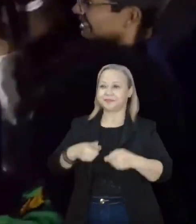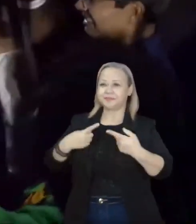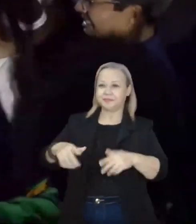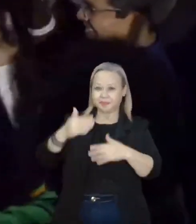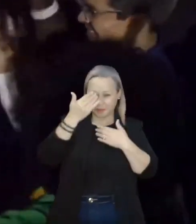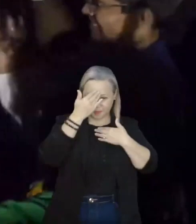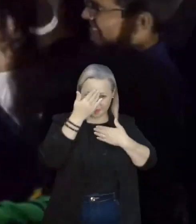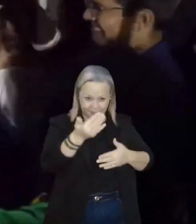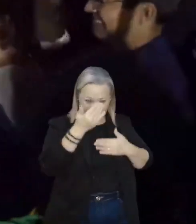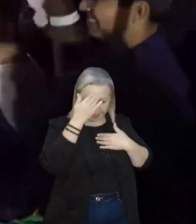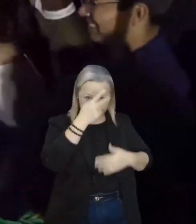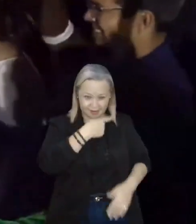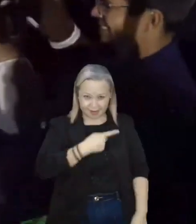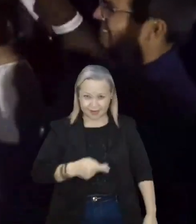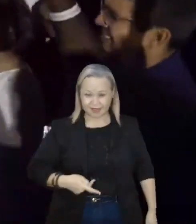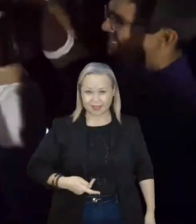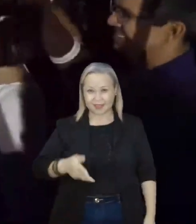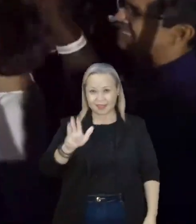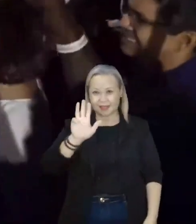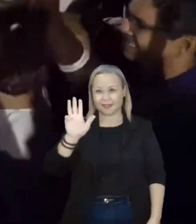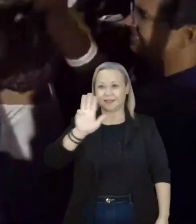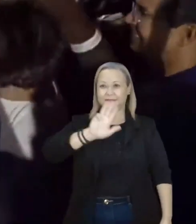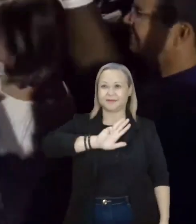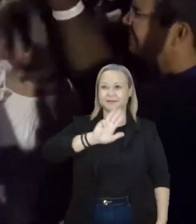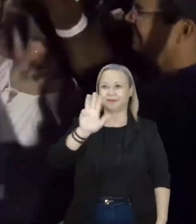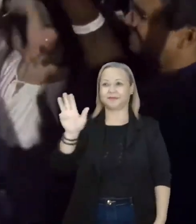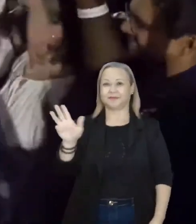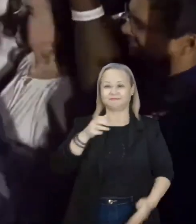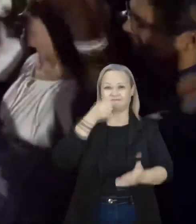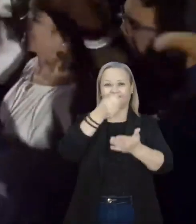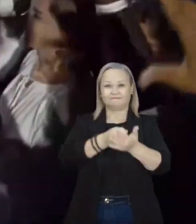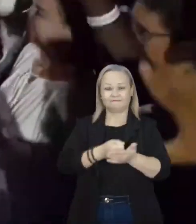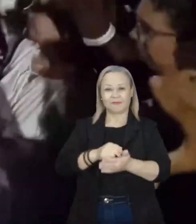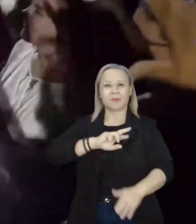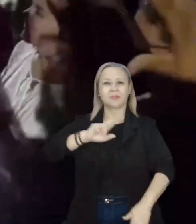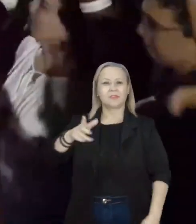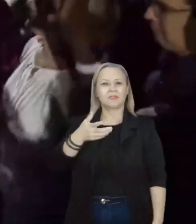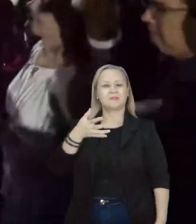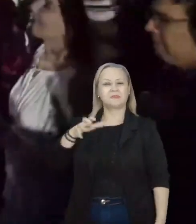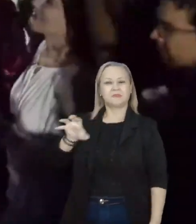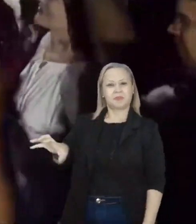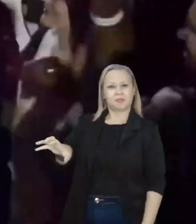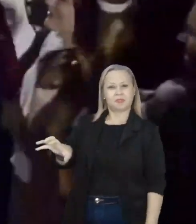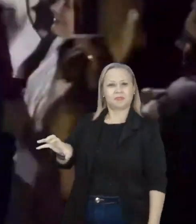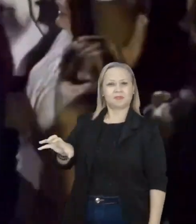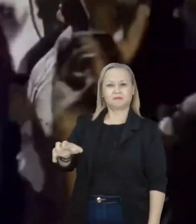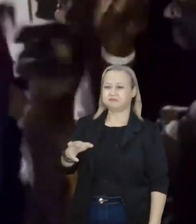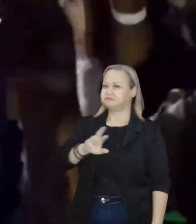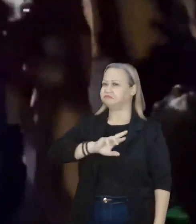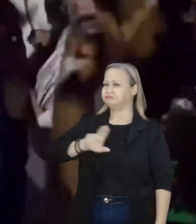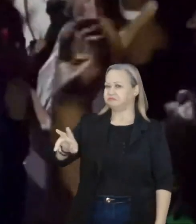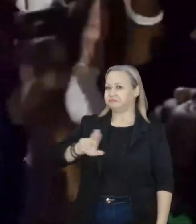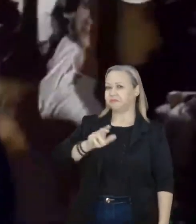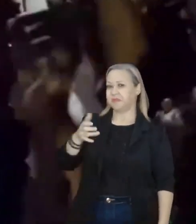Obrigada, presidente Lula, por seu... luta, não diga que não me quer. Você, não diga.